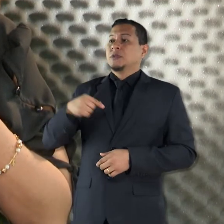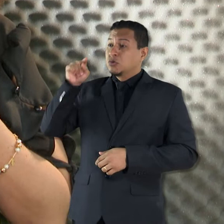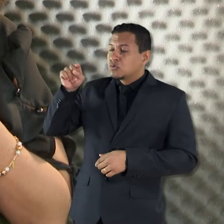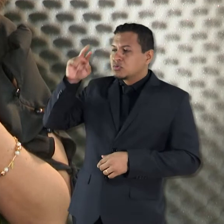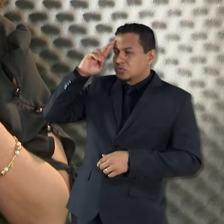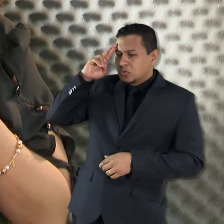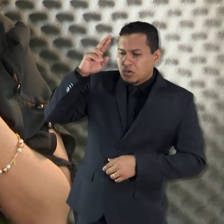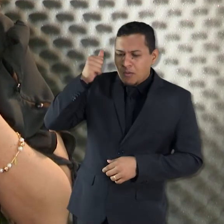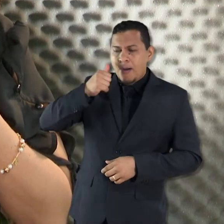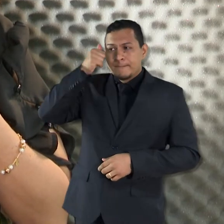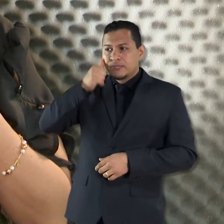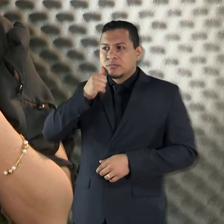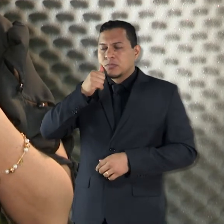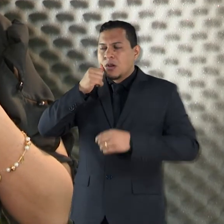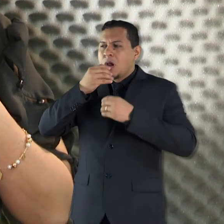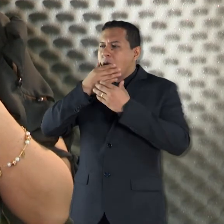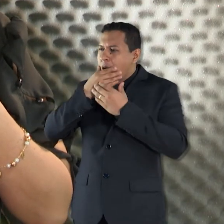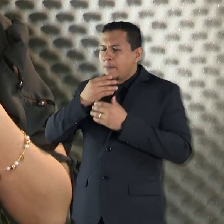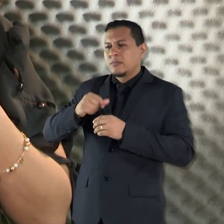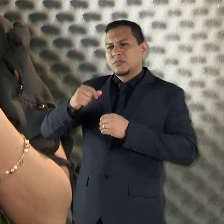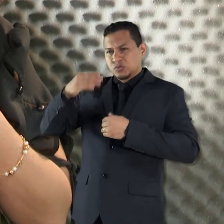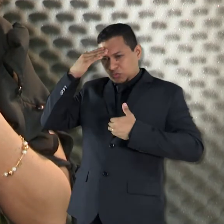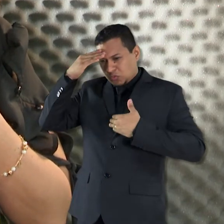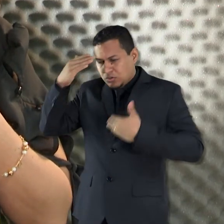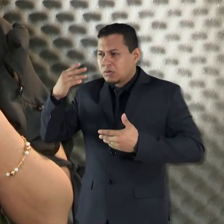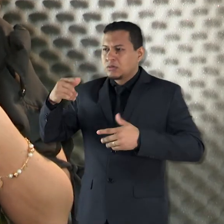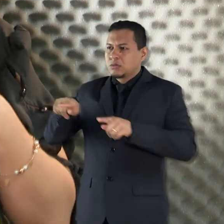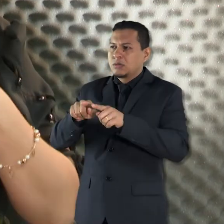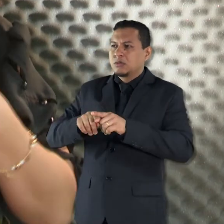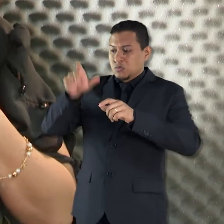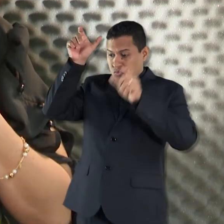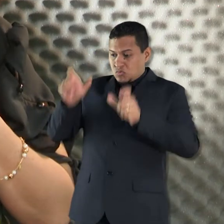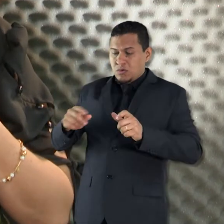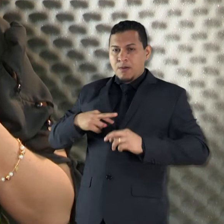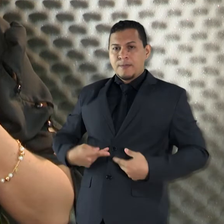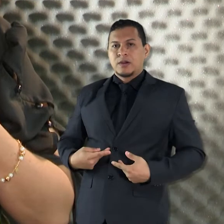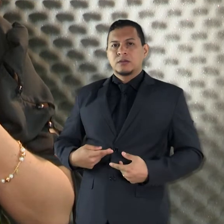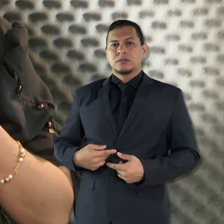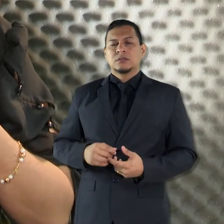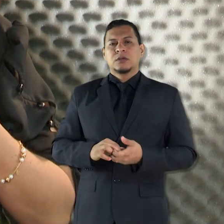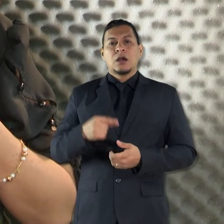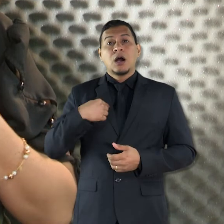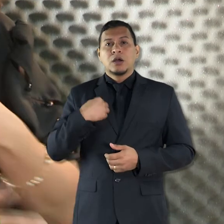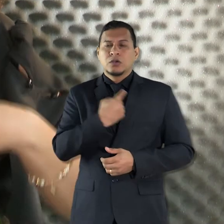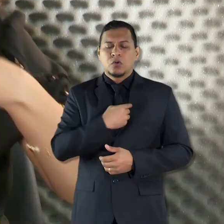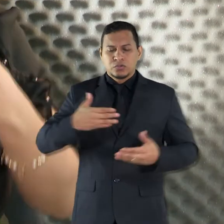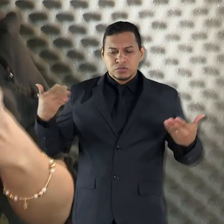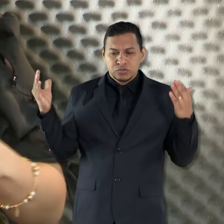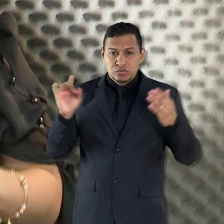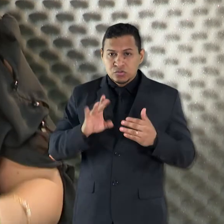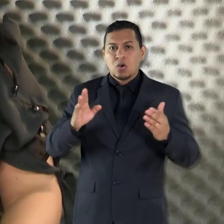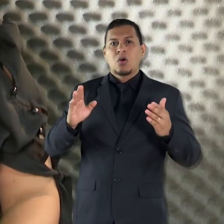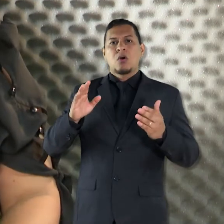uma pessoa humana, uma pessoa educadíssima, muito agradável com todo mundo. Isso era o que eu conhecia de você, né? E agora a gente só